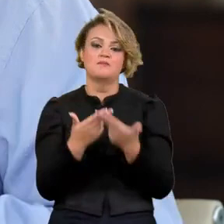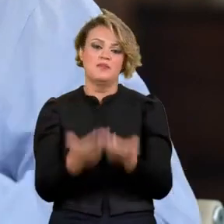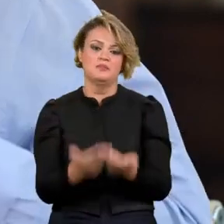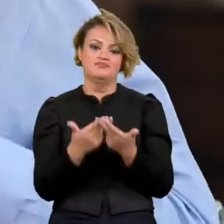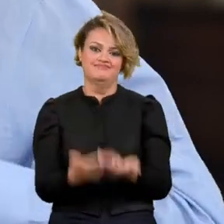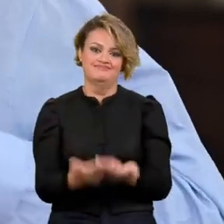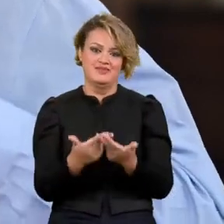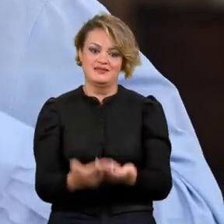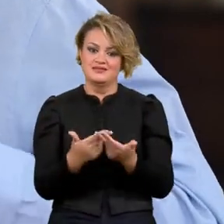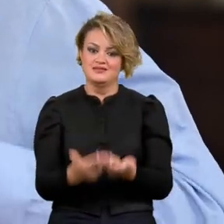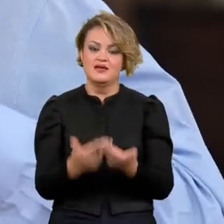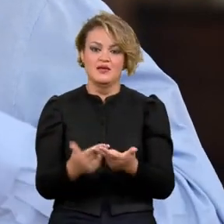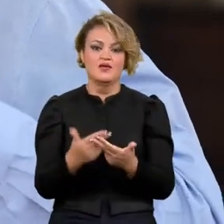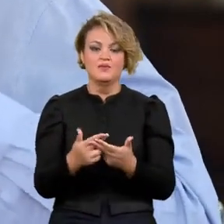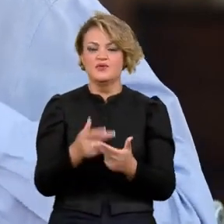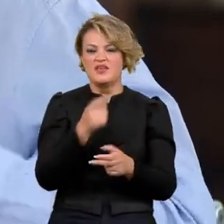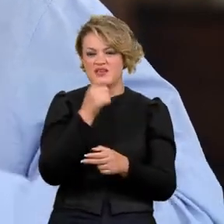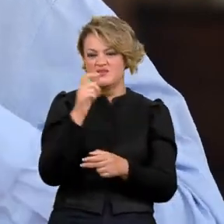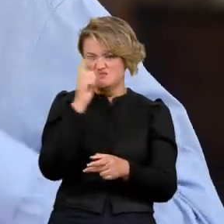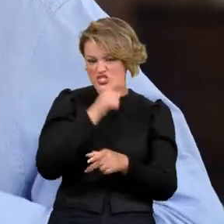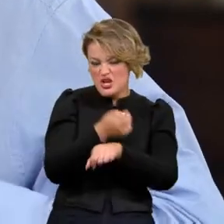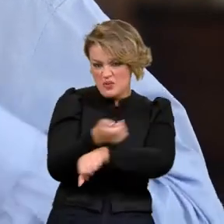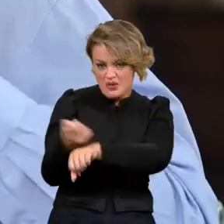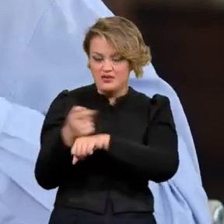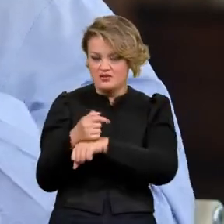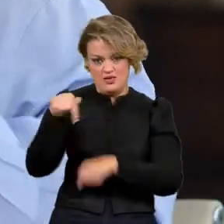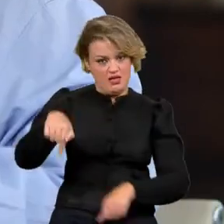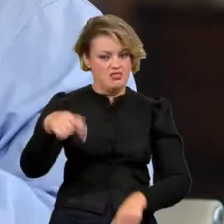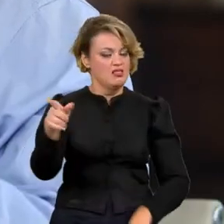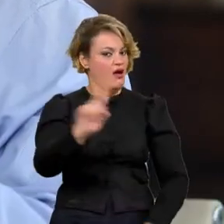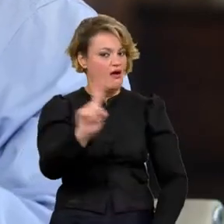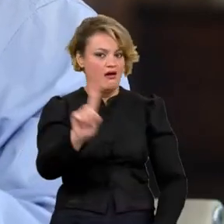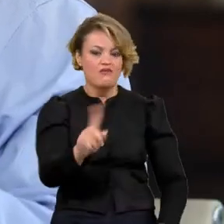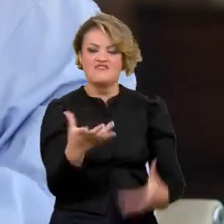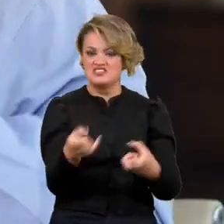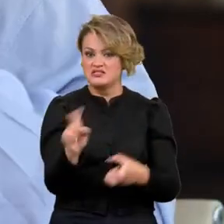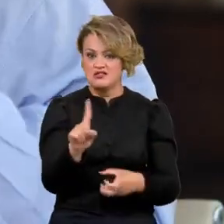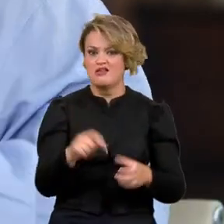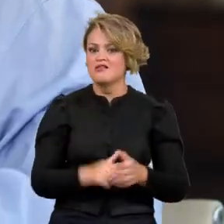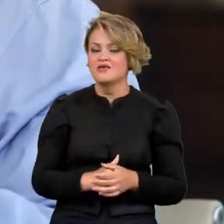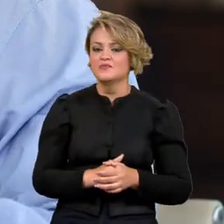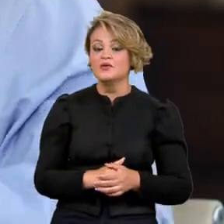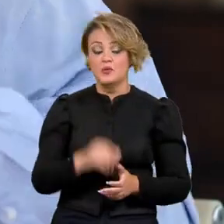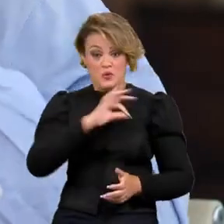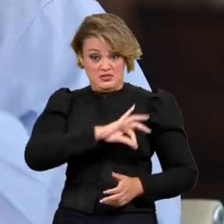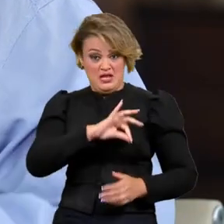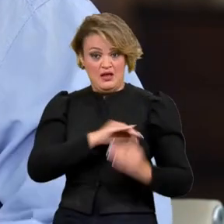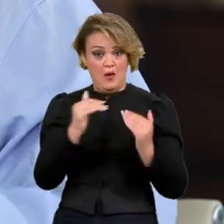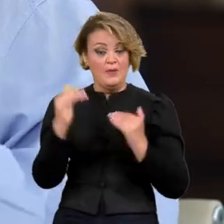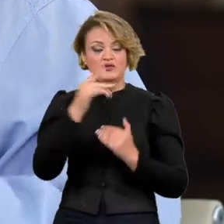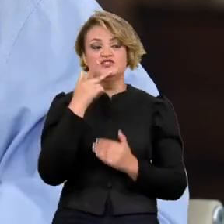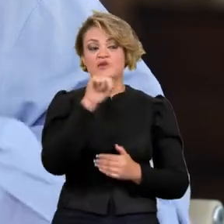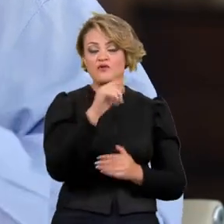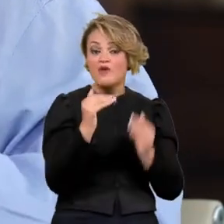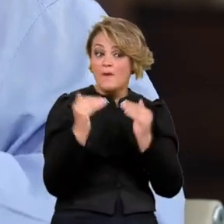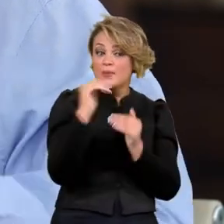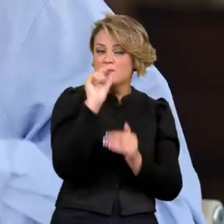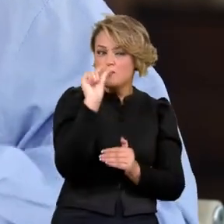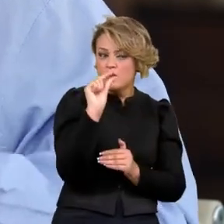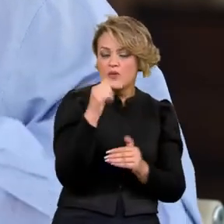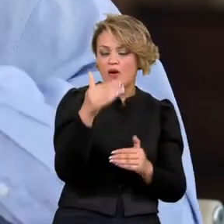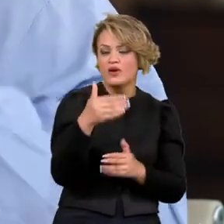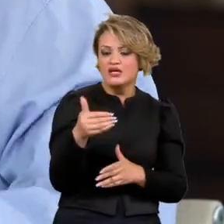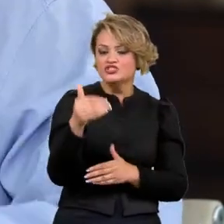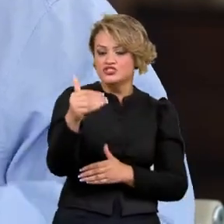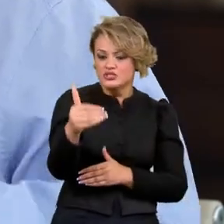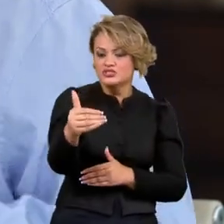nosso governo quando a gente resolveu aumentar o salário mínimo a gente diz ele vai aumentar um pouquinho agora mas daqui para frente todo o ano o salário